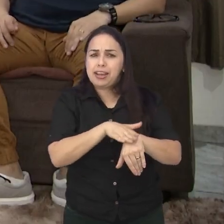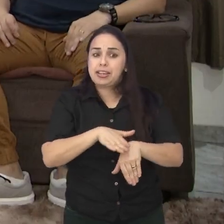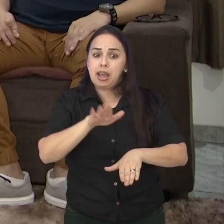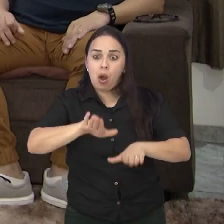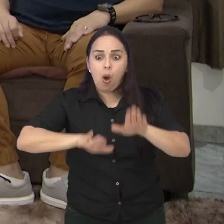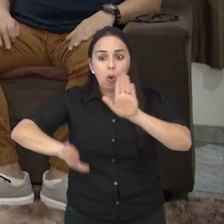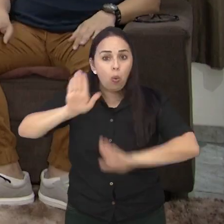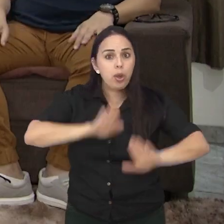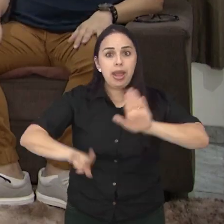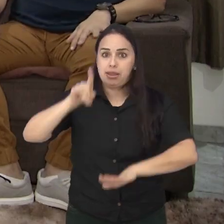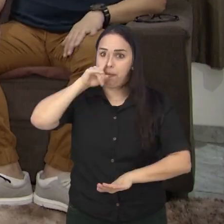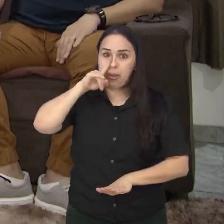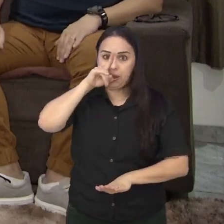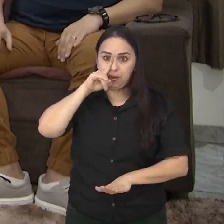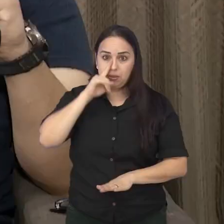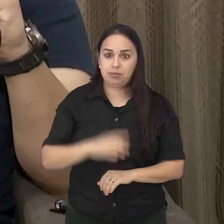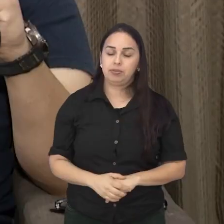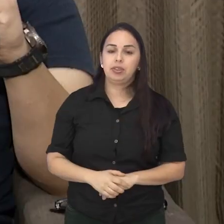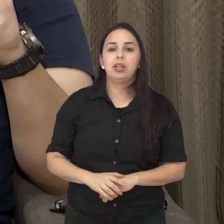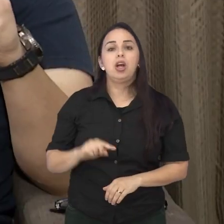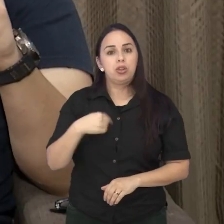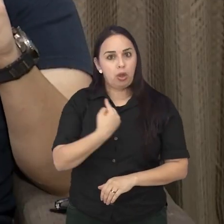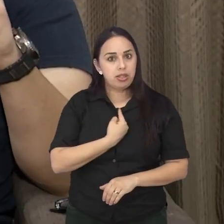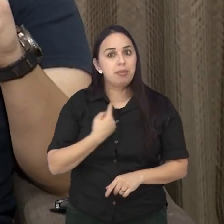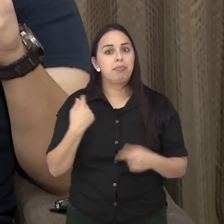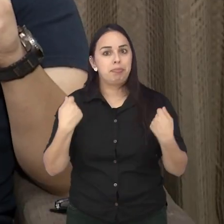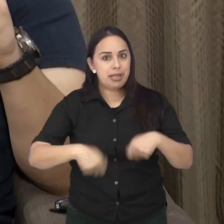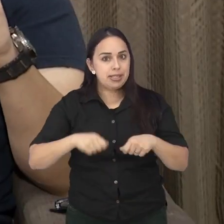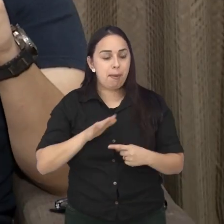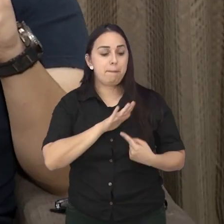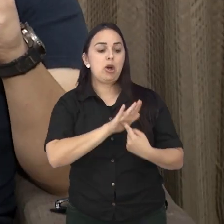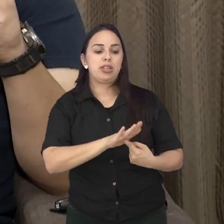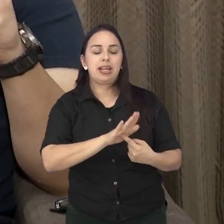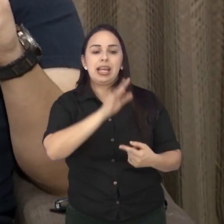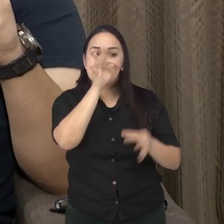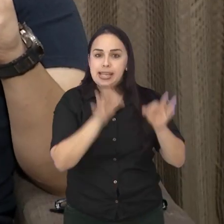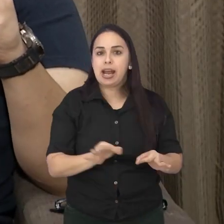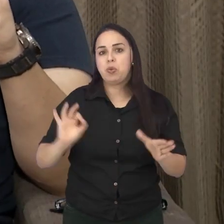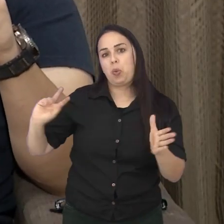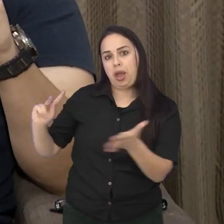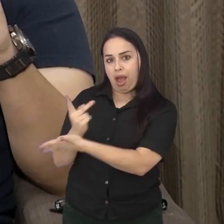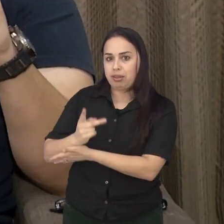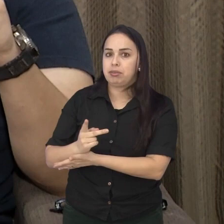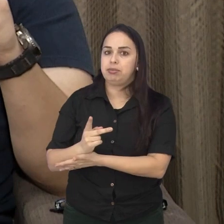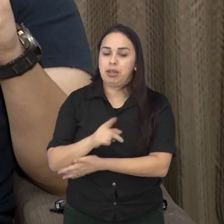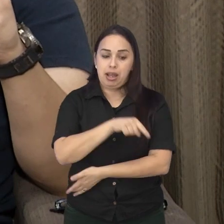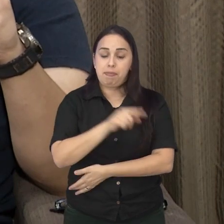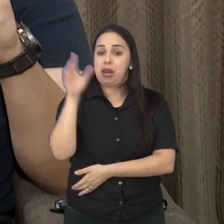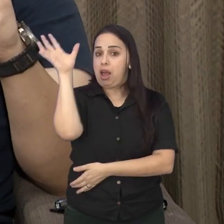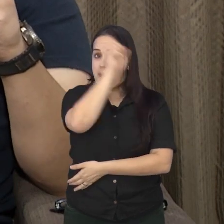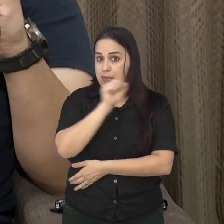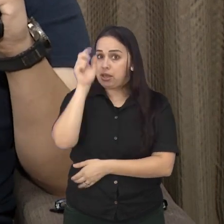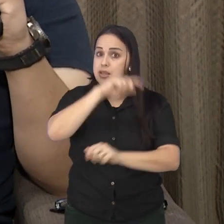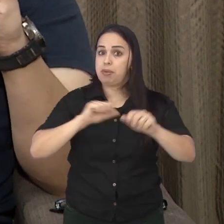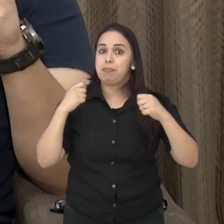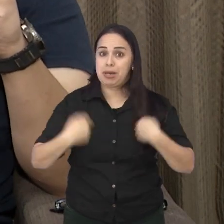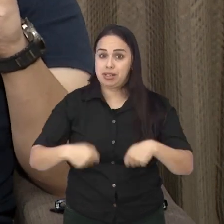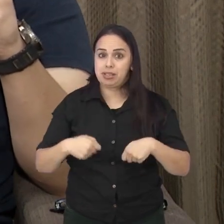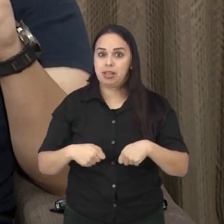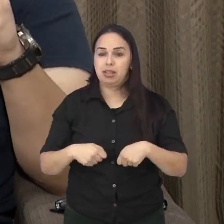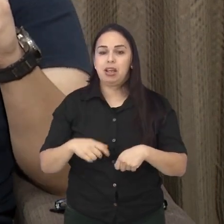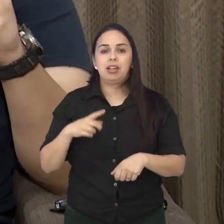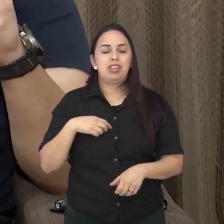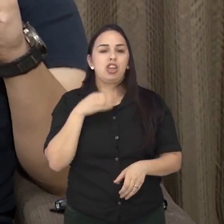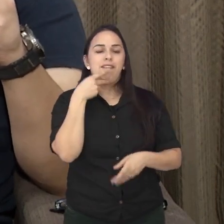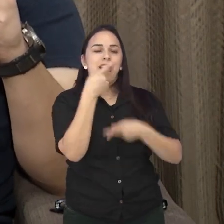os cuidados desde cedo. A gente também tem que mostrar para ele o que é certo e o que é errado, né? Tem que aprender. Às vezes muita gente só